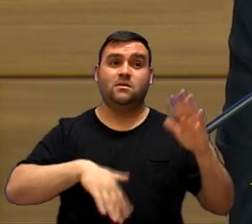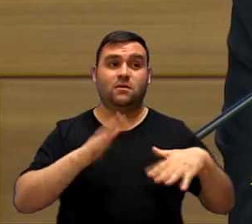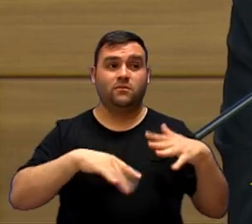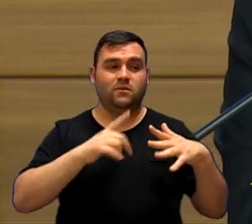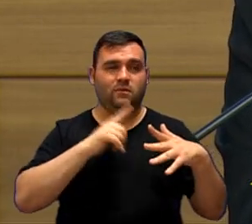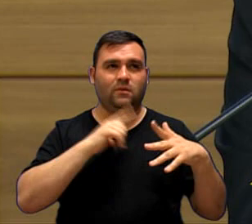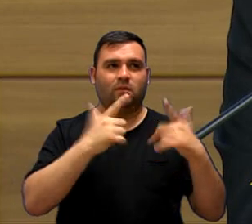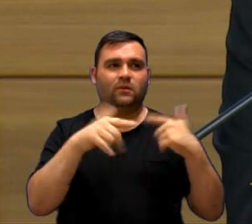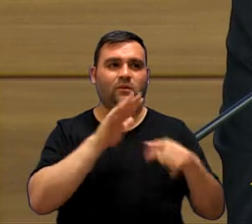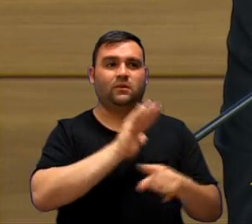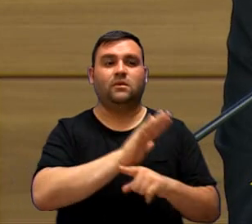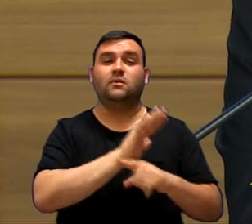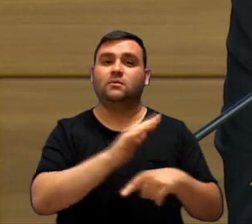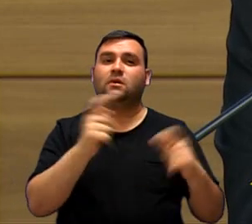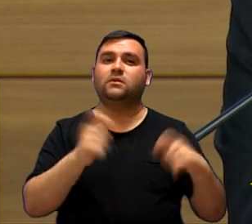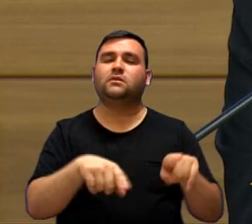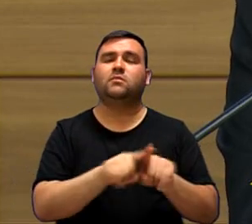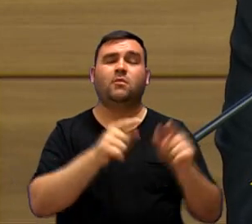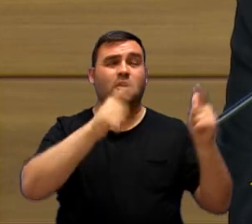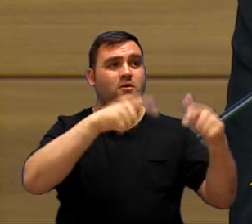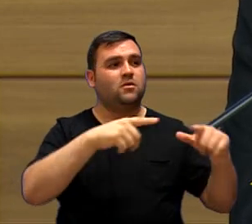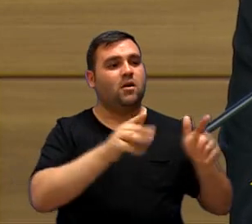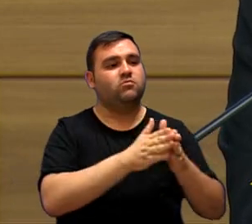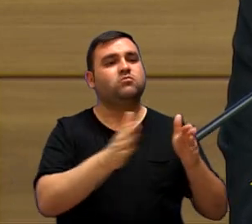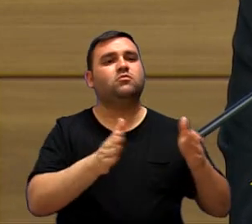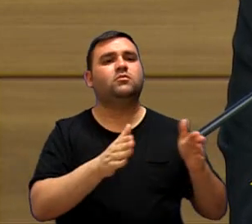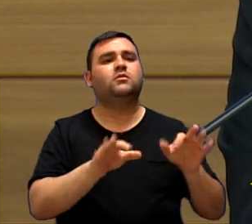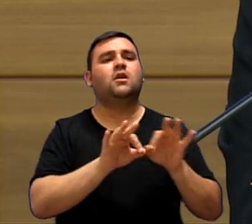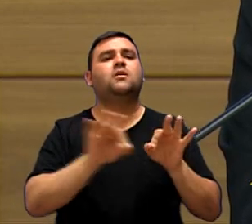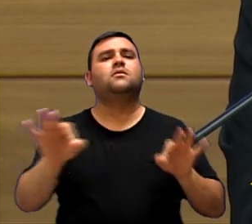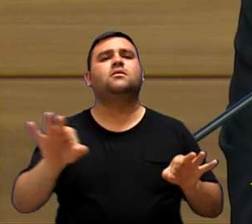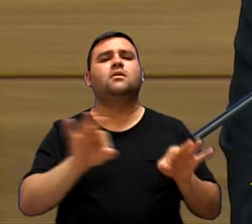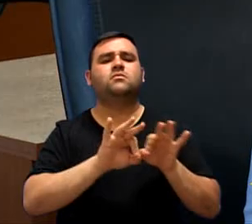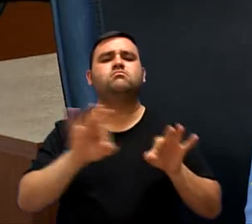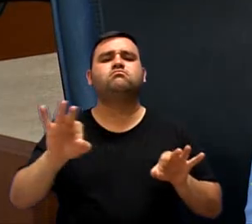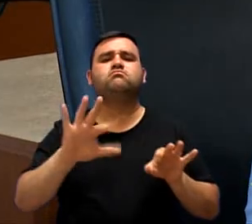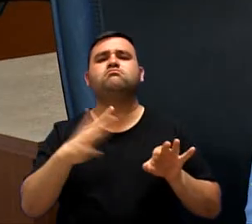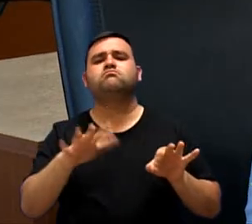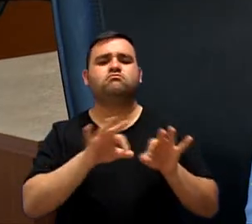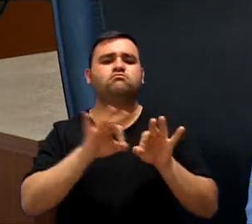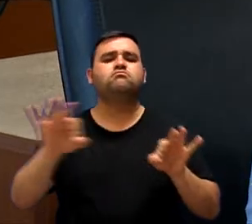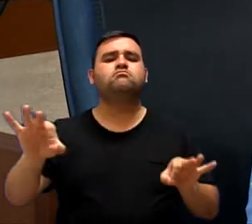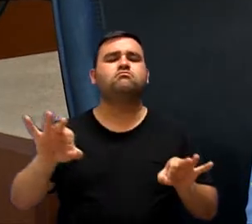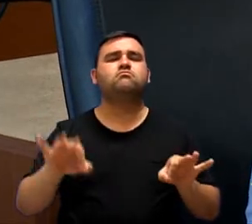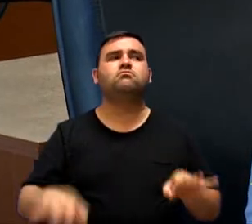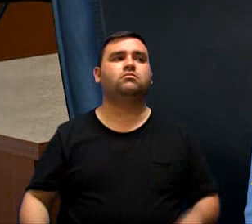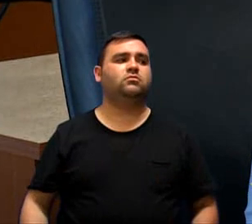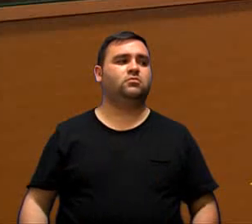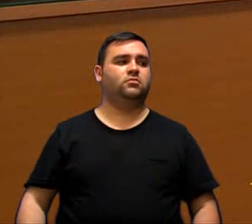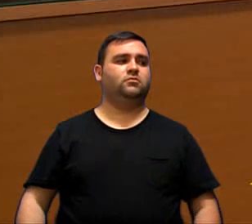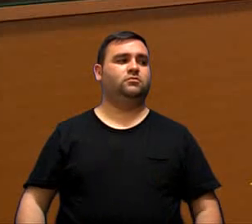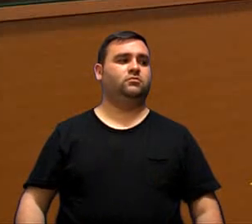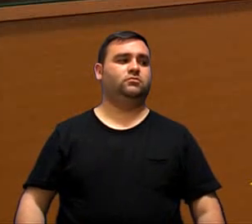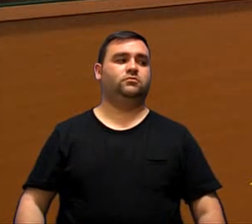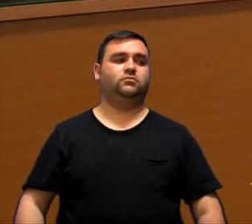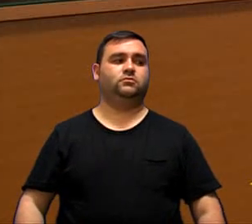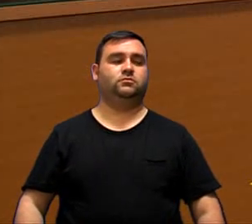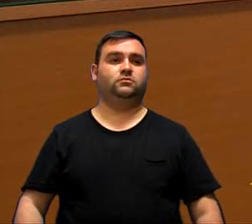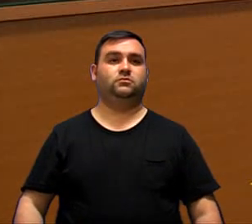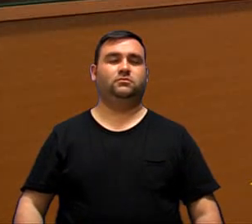existir sejam destinadas para aquele trecho. Qual a extensão do primeiro trecho? Qual a extensão do primeiro trecho?